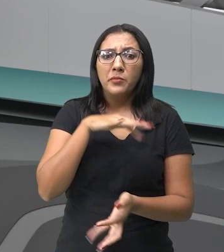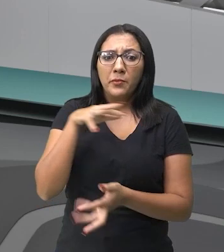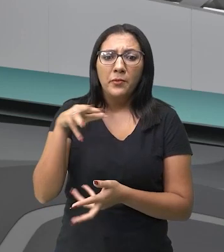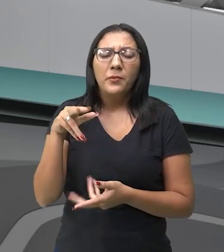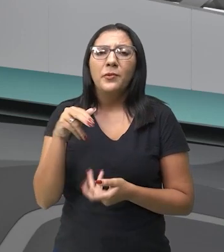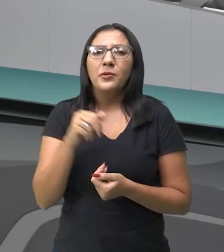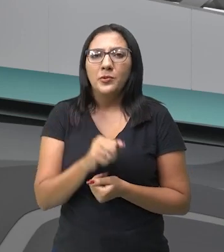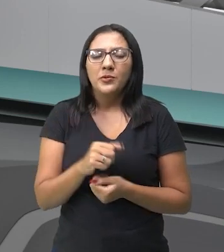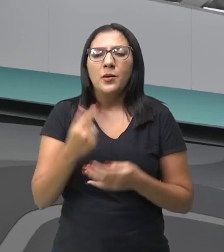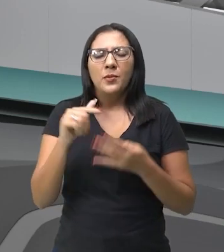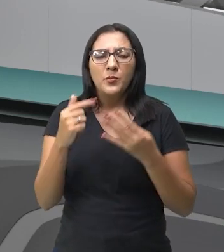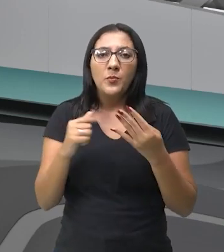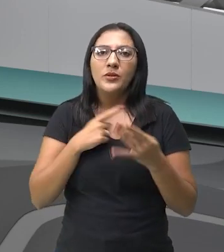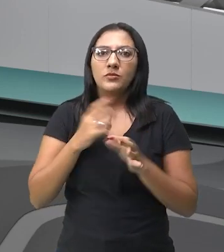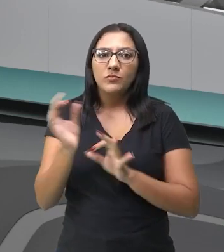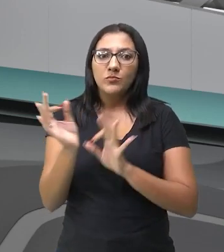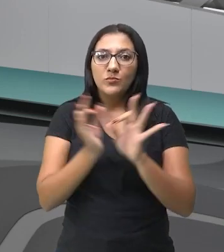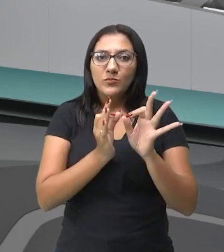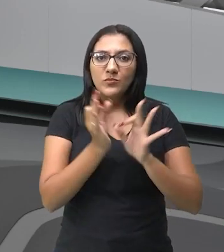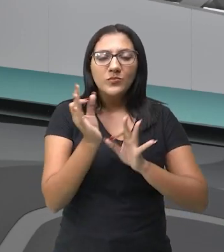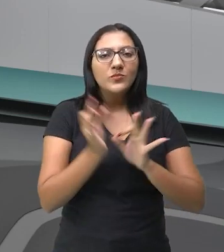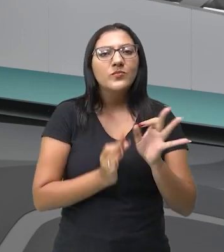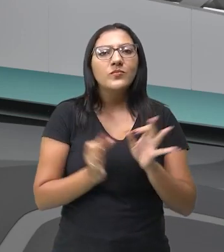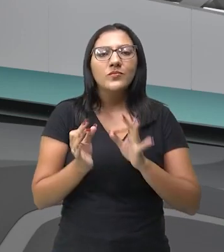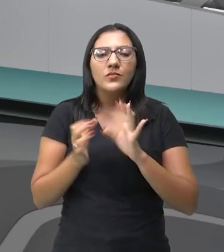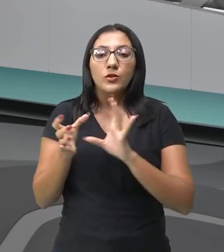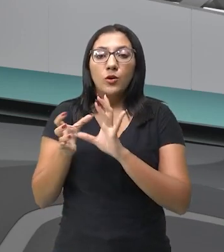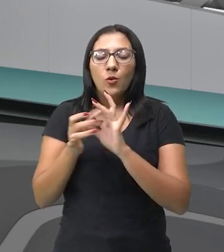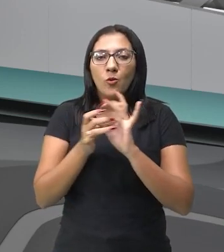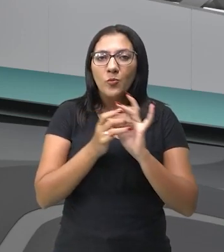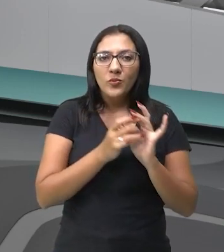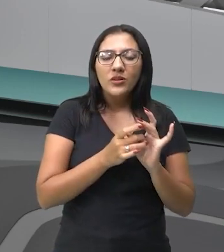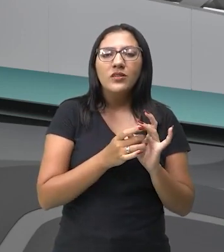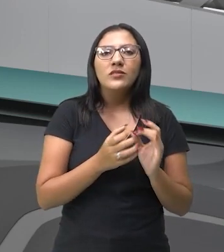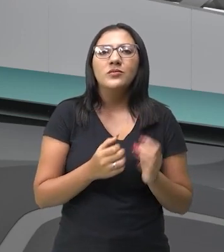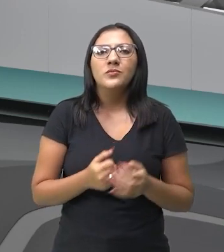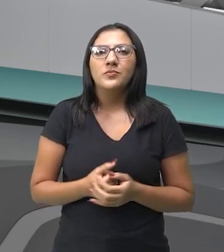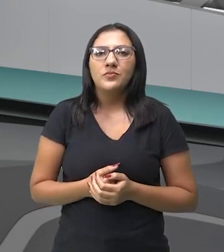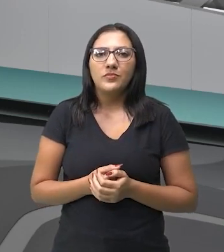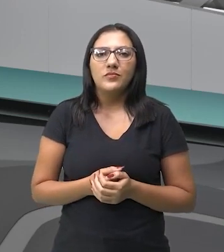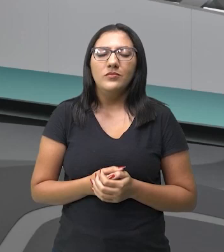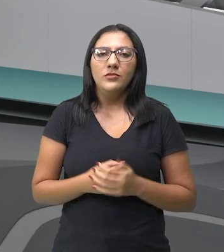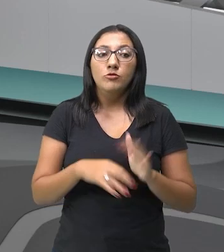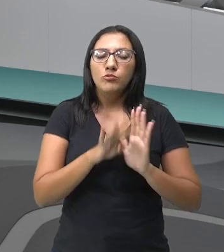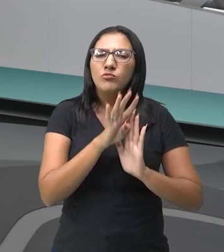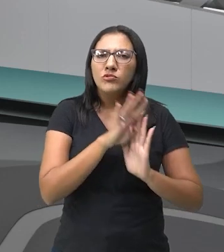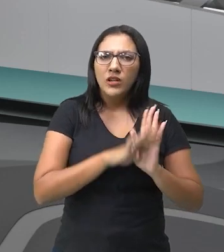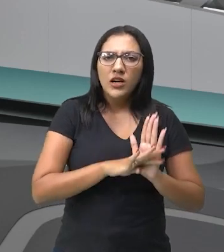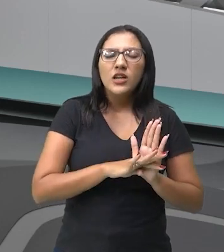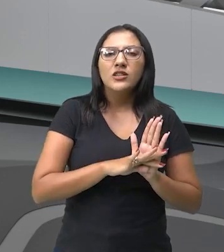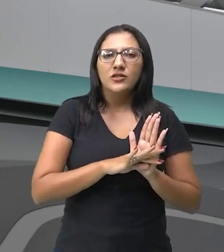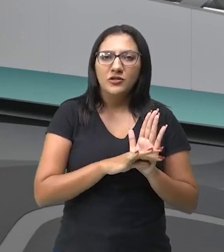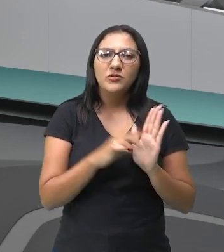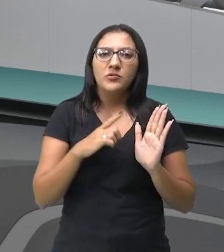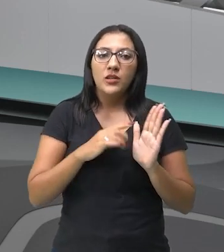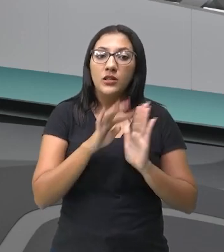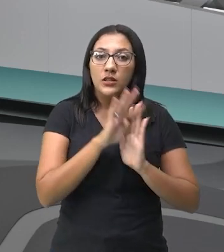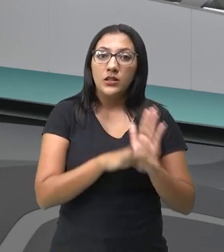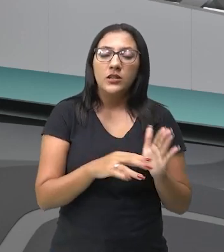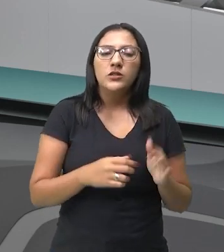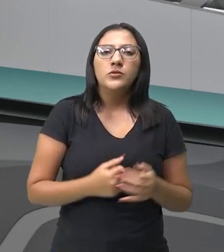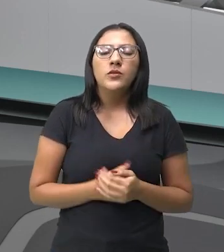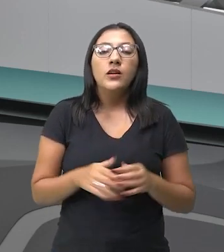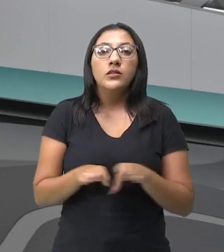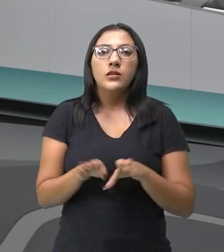texto, informação numérica e também aspectos não verbais. Então, gente, nós podemos dizer que esse nosso